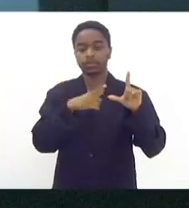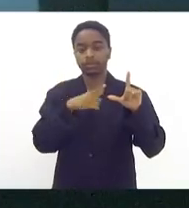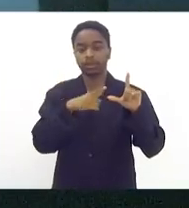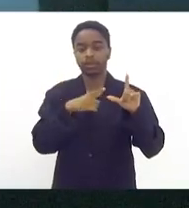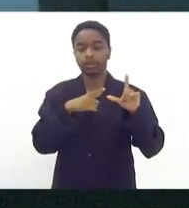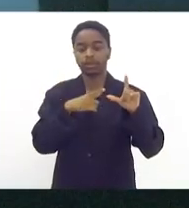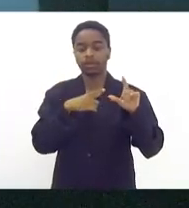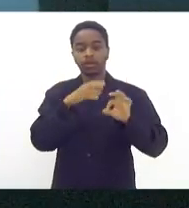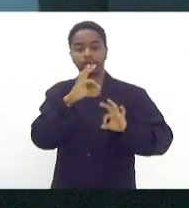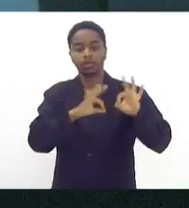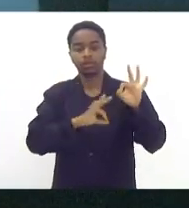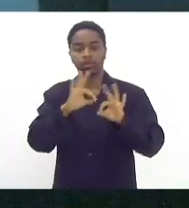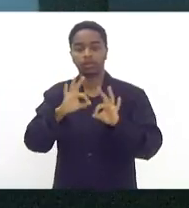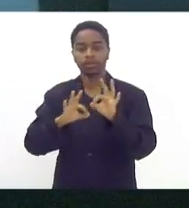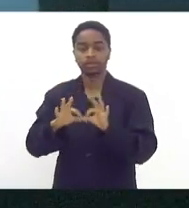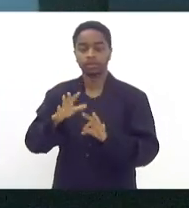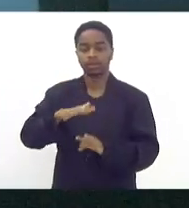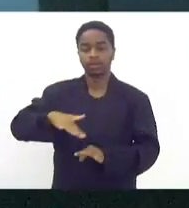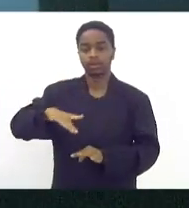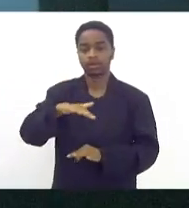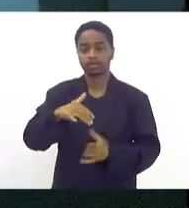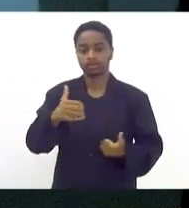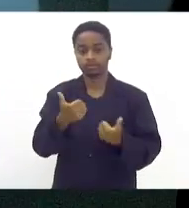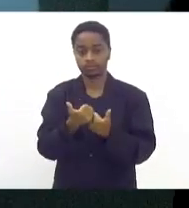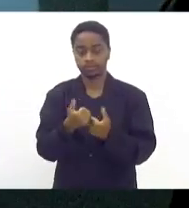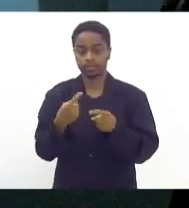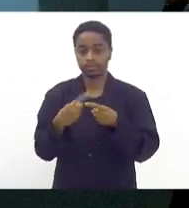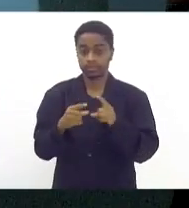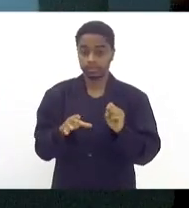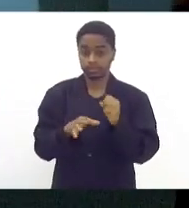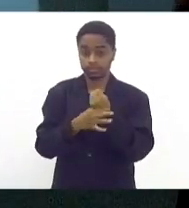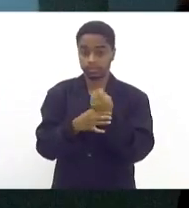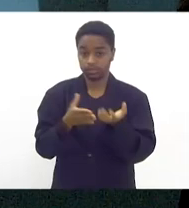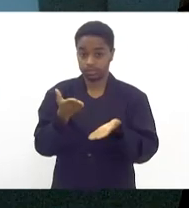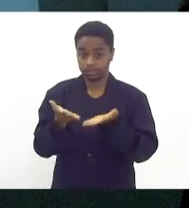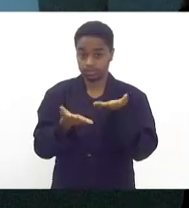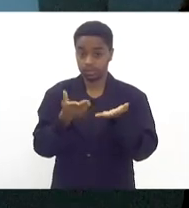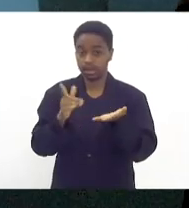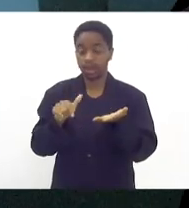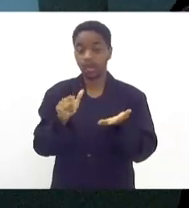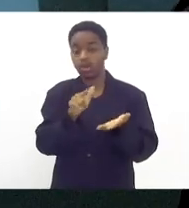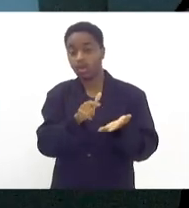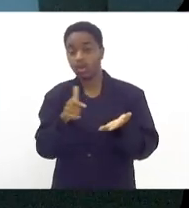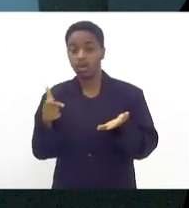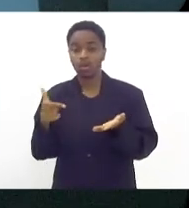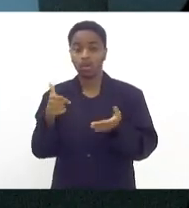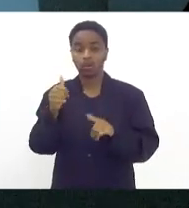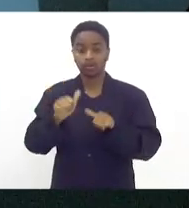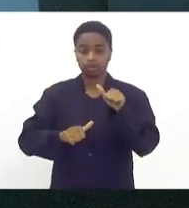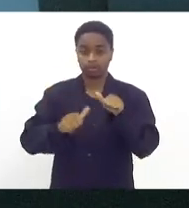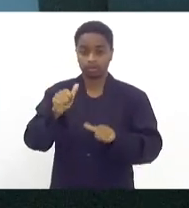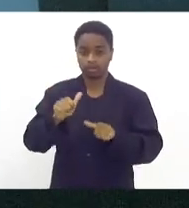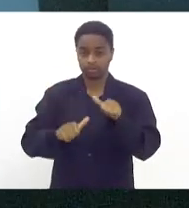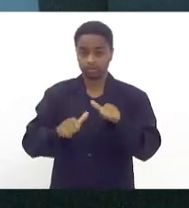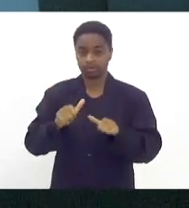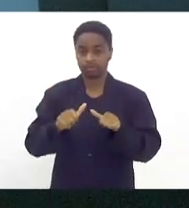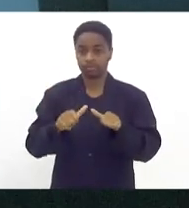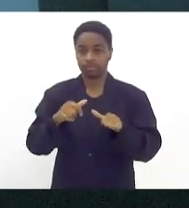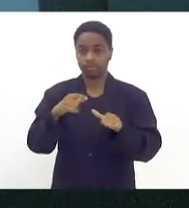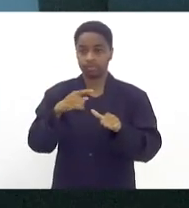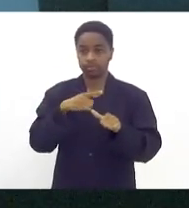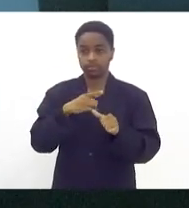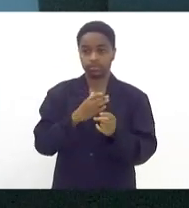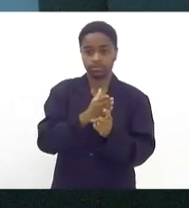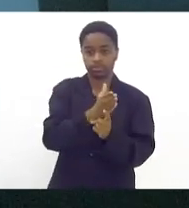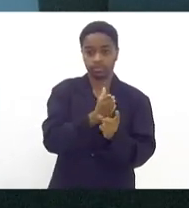produção assistencial a garantia de atendimento é um outro monitoramento que compõe né esses dois eixos